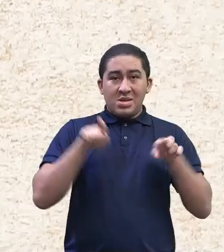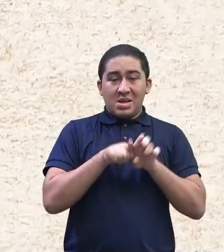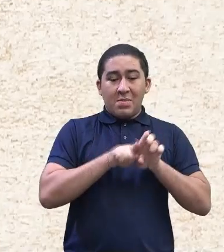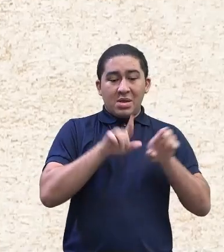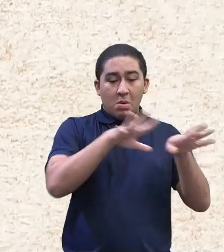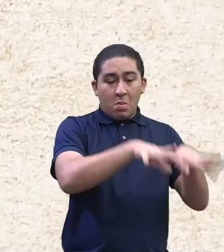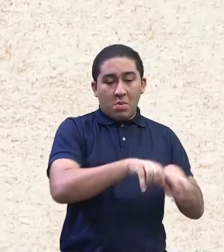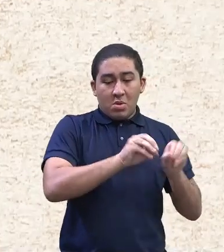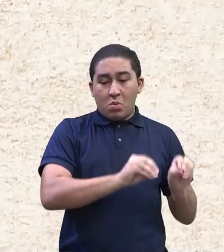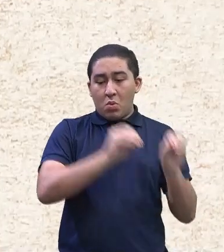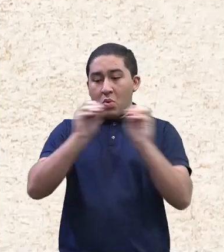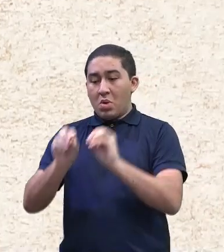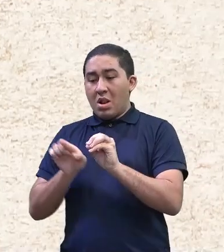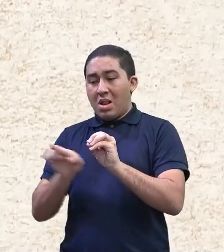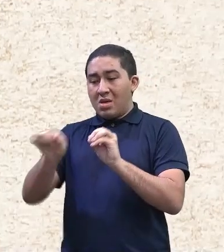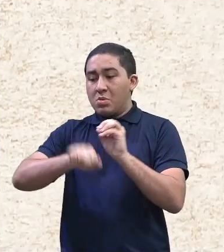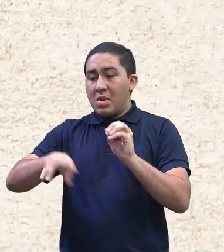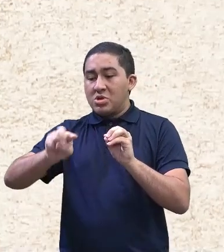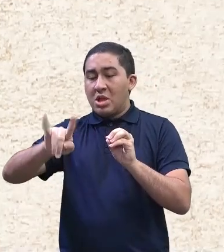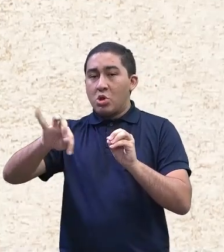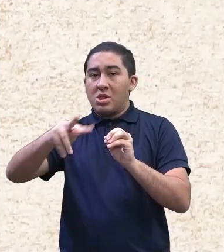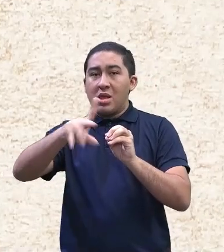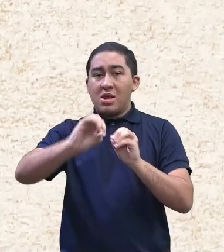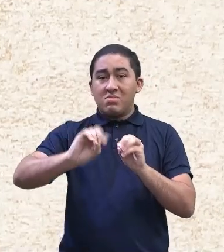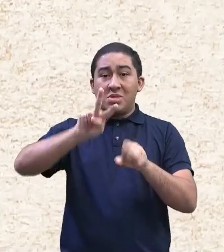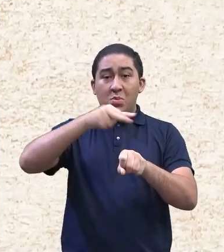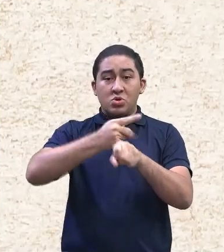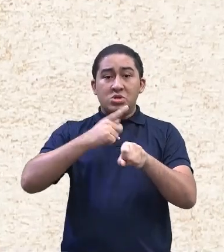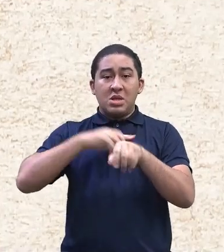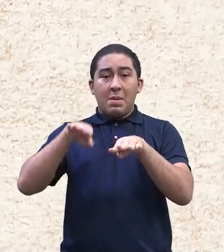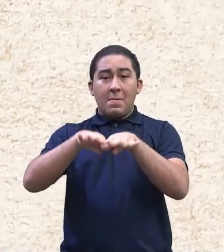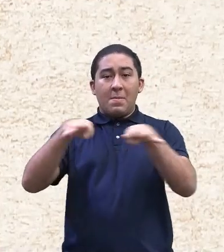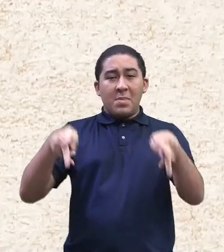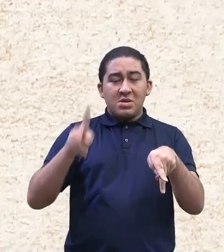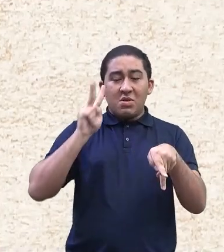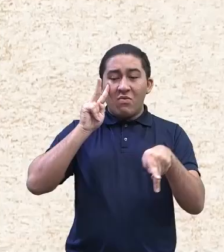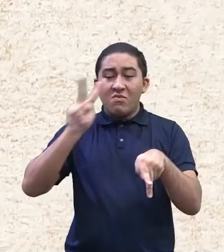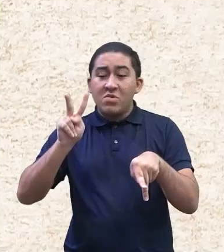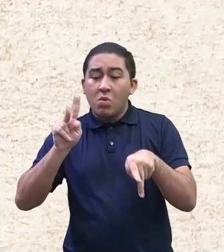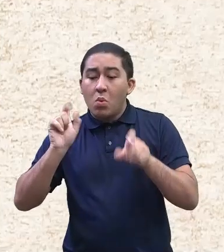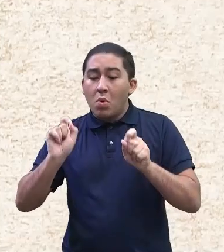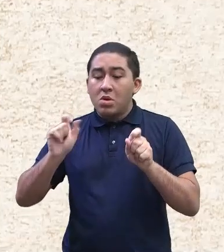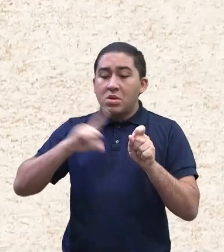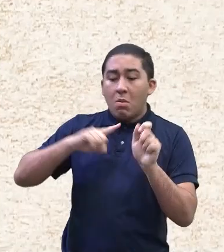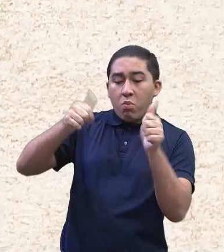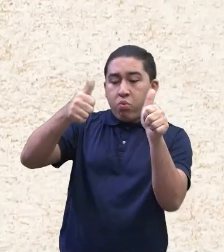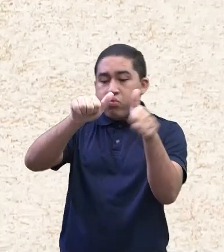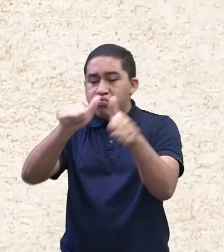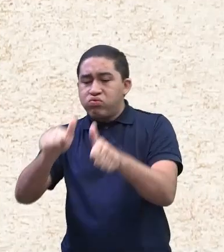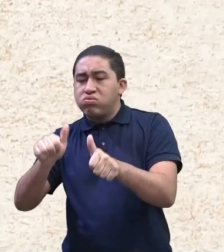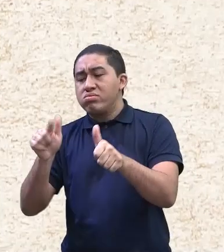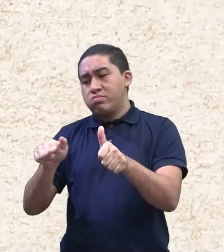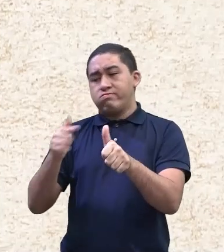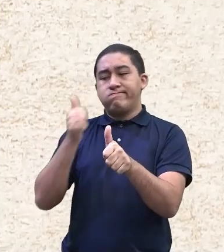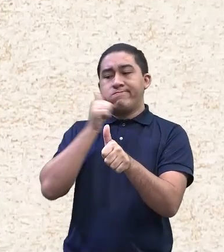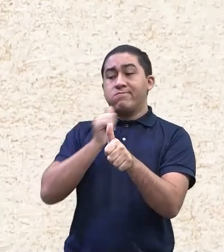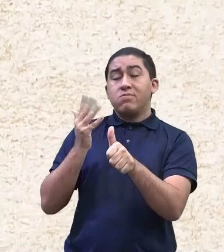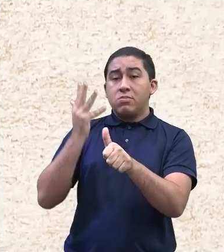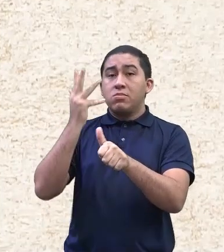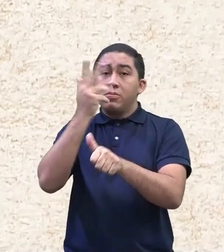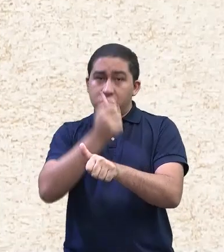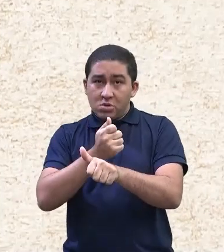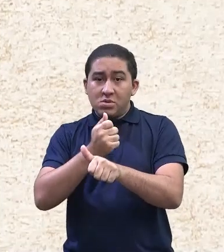necrotério, e enquanto abriram na mesa o seu corpo sem mistério, que linda e alegre